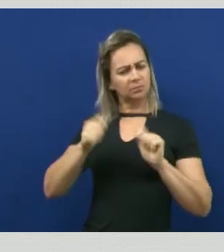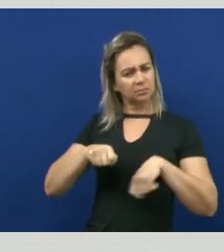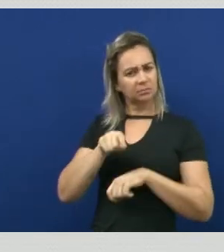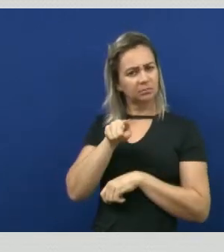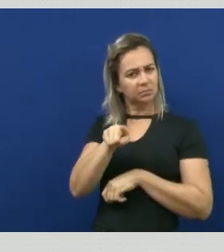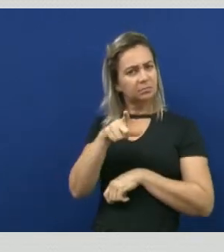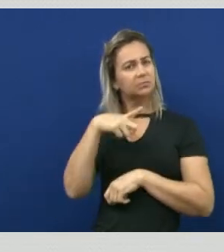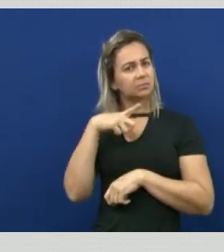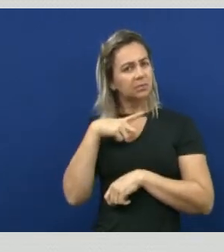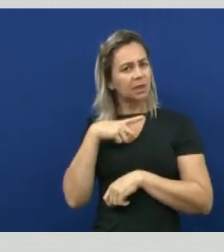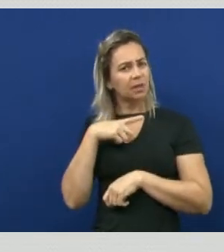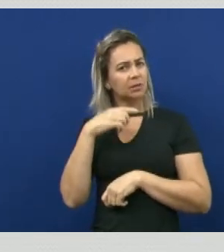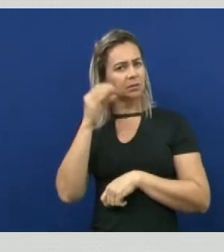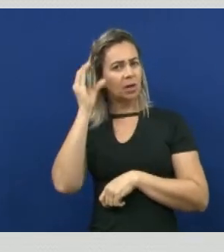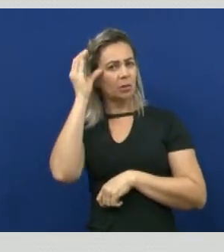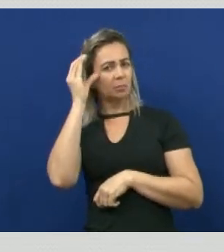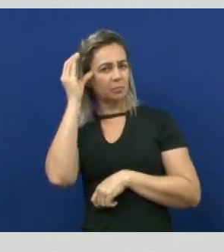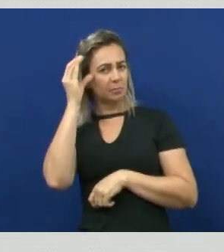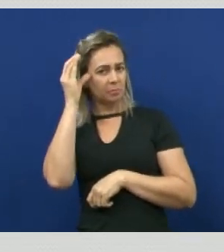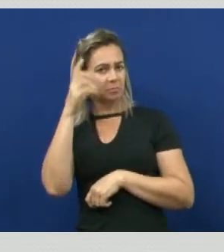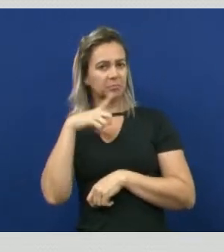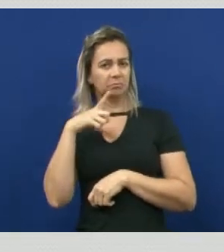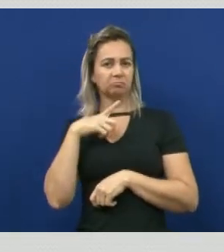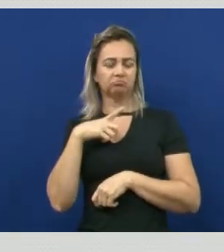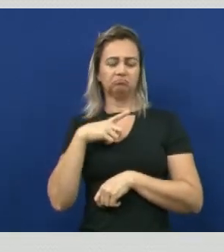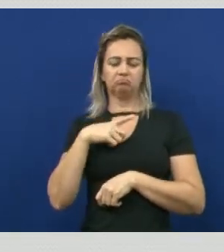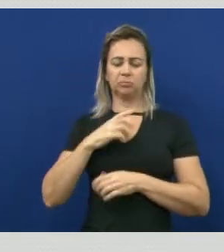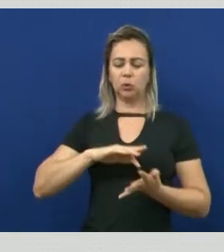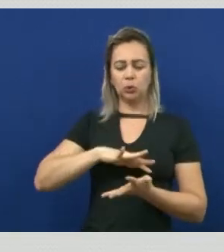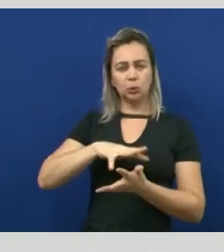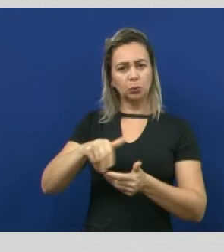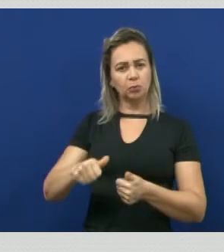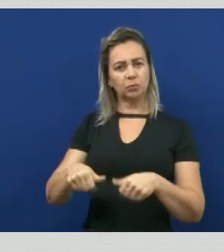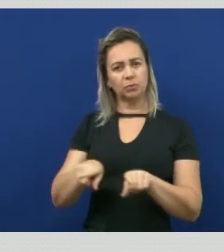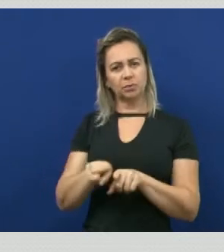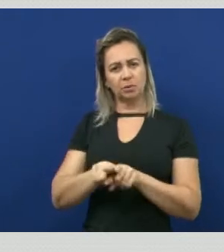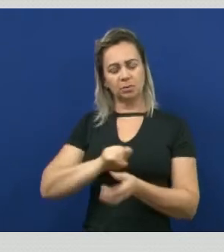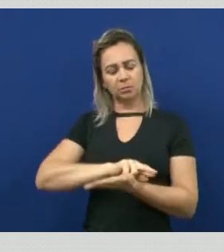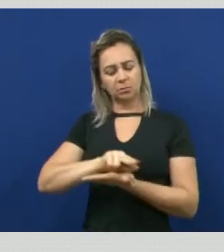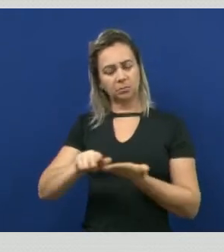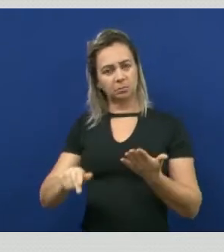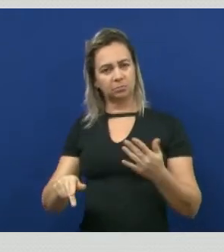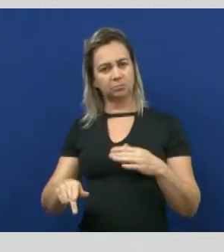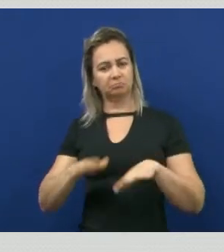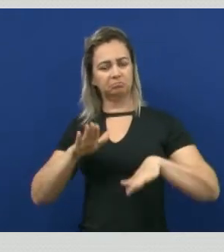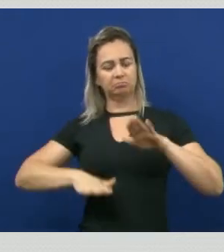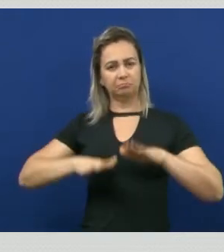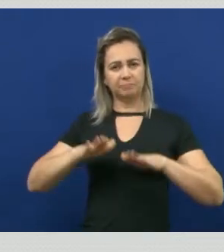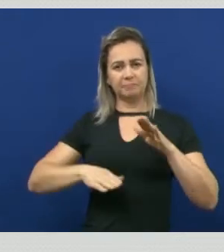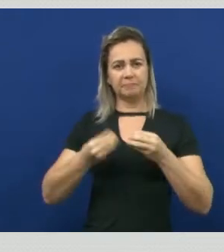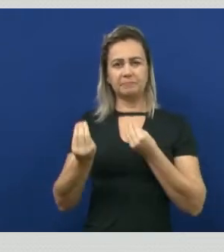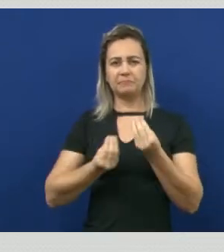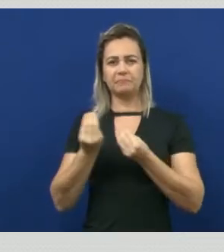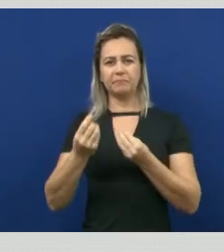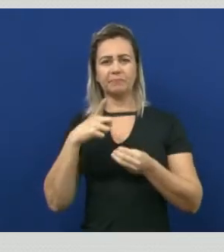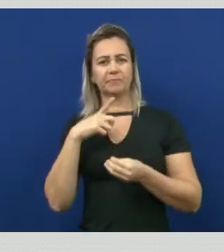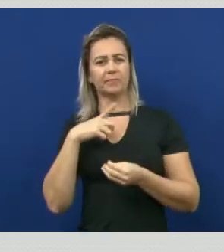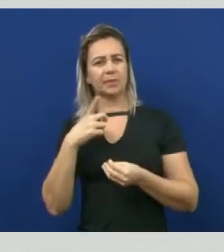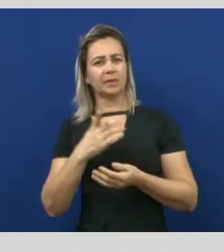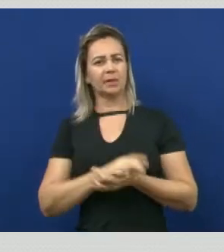sã consciência de que todas as coisas que costumava fazer, ou está apenas seguindo padrões